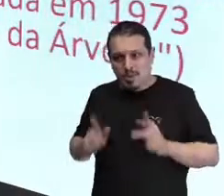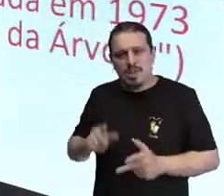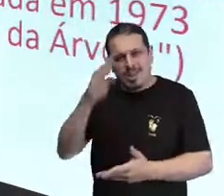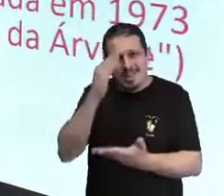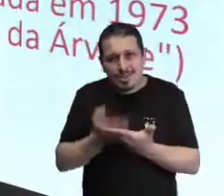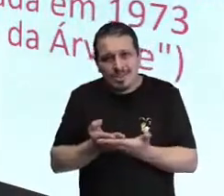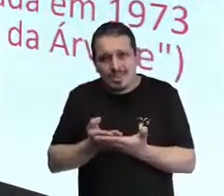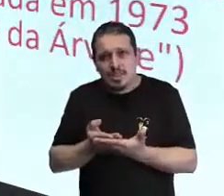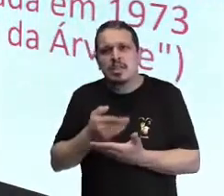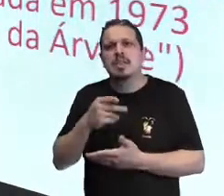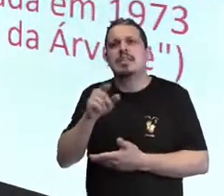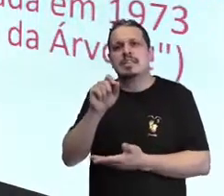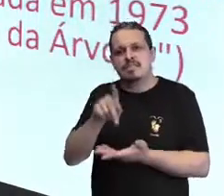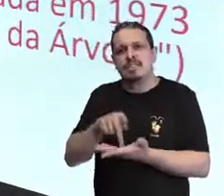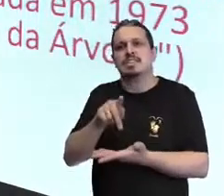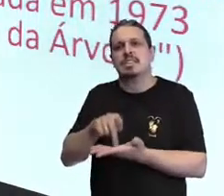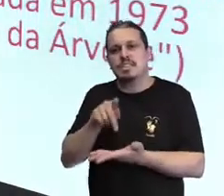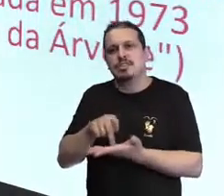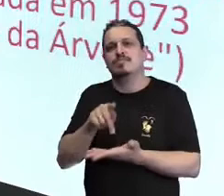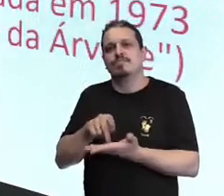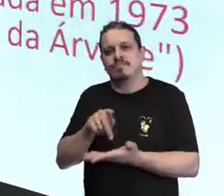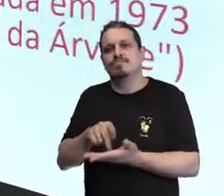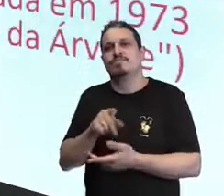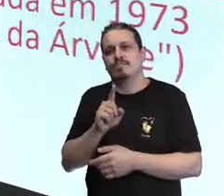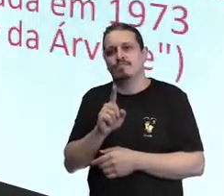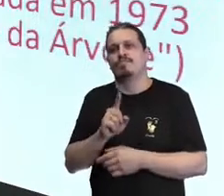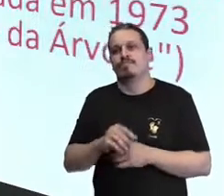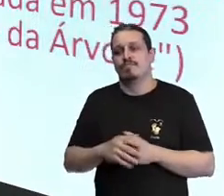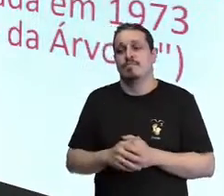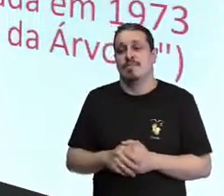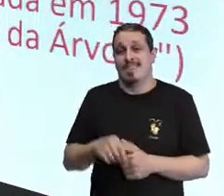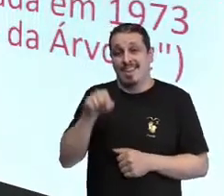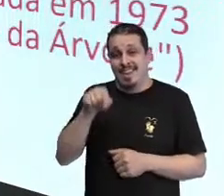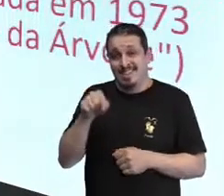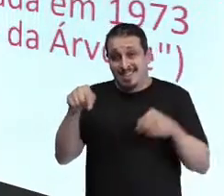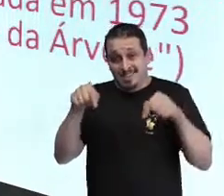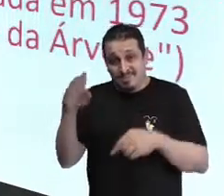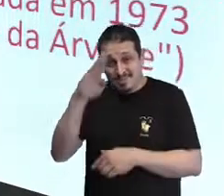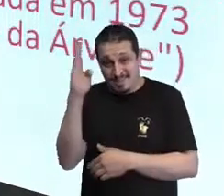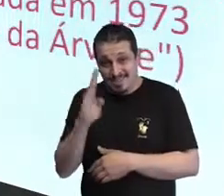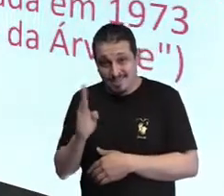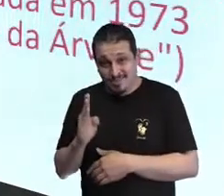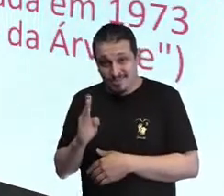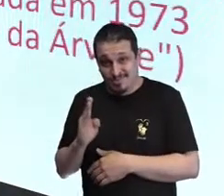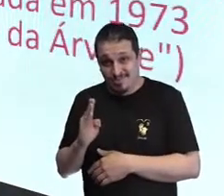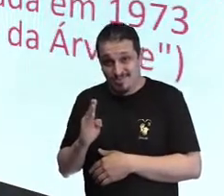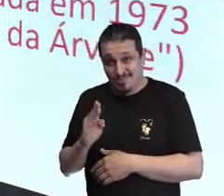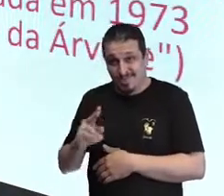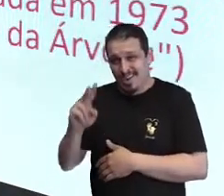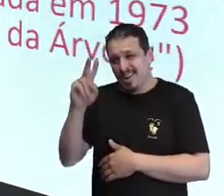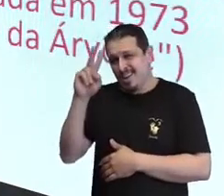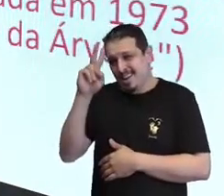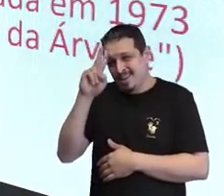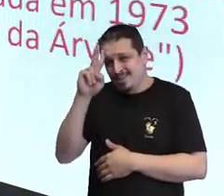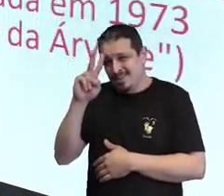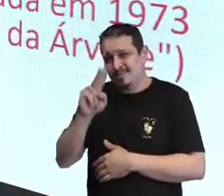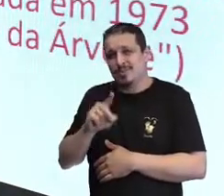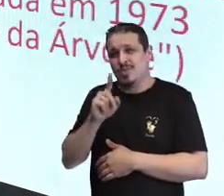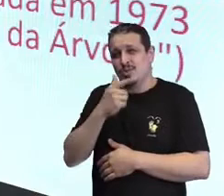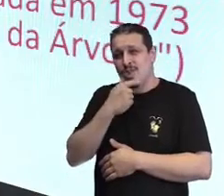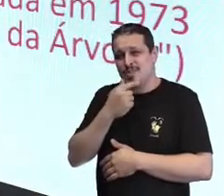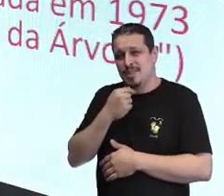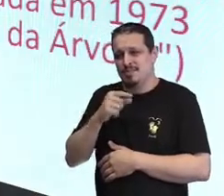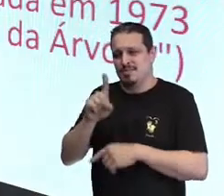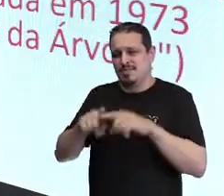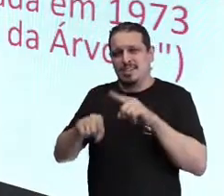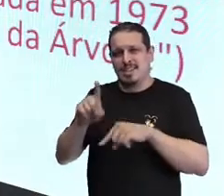algumas pessoas isso ainda deveria ser válido. E aqui no Brasil, vocês lembram do caso que eu contei do supermercado, do senhor que falou com a mãe do autista